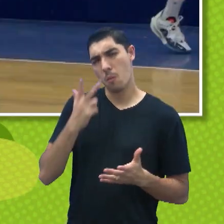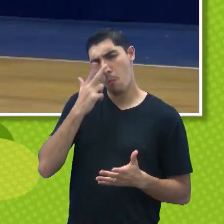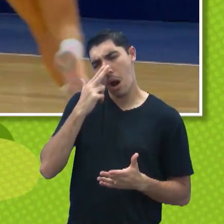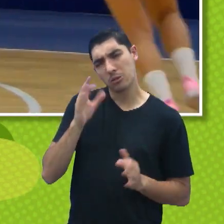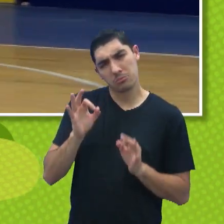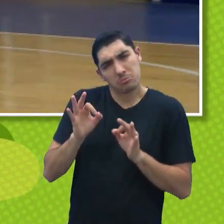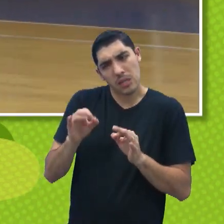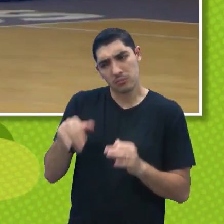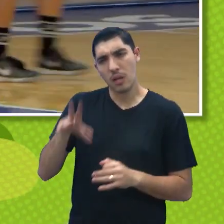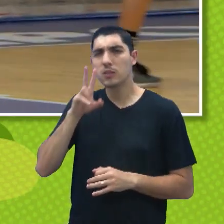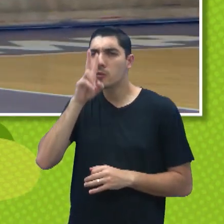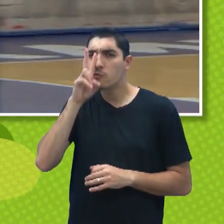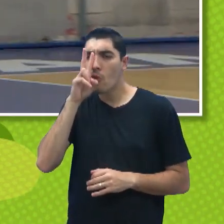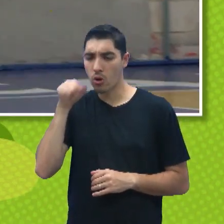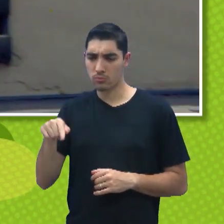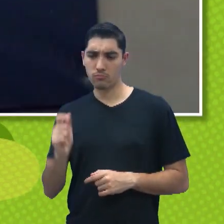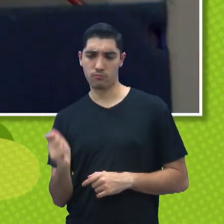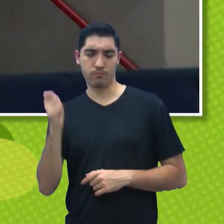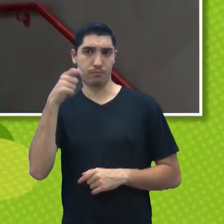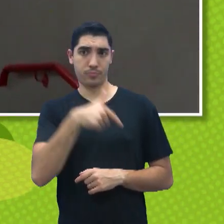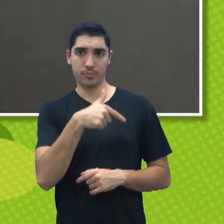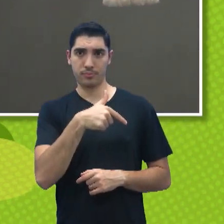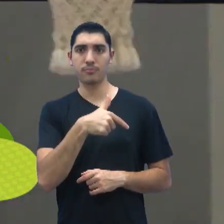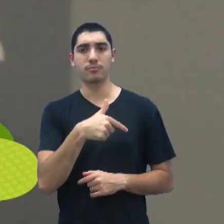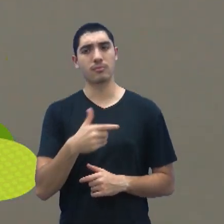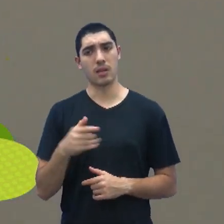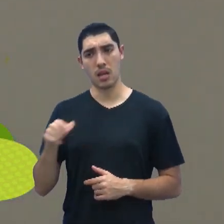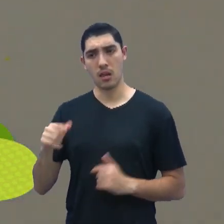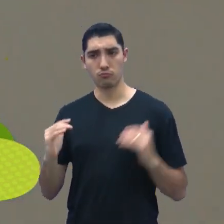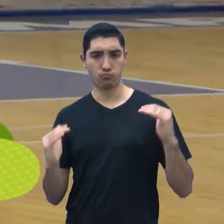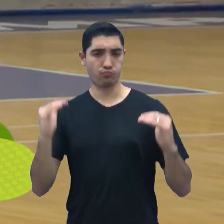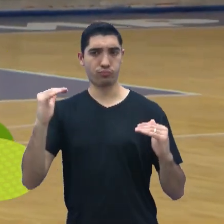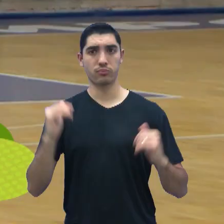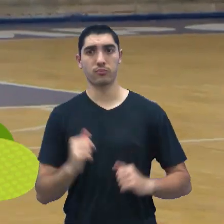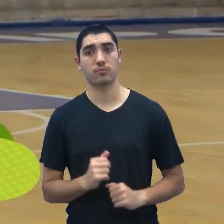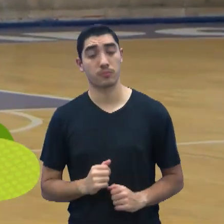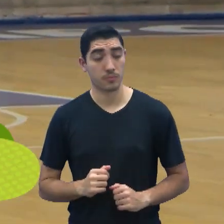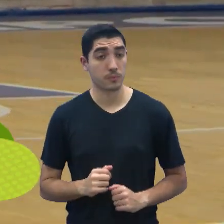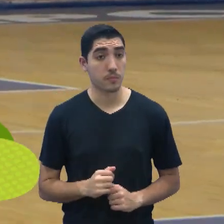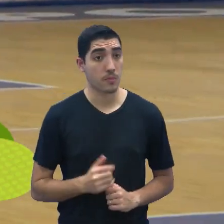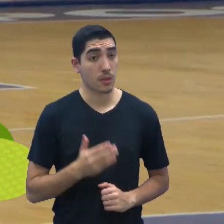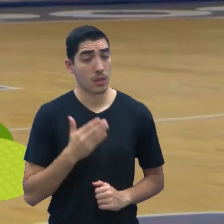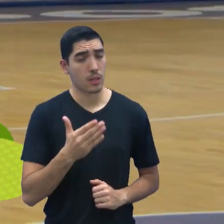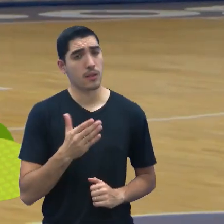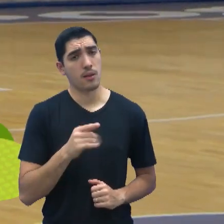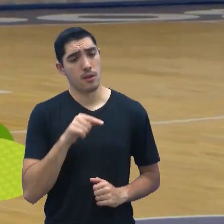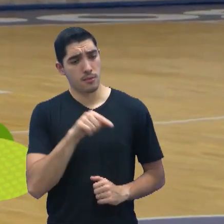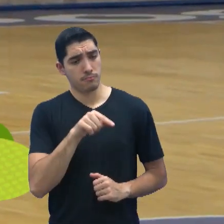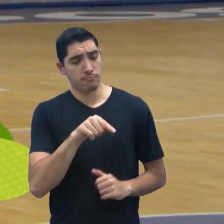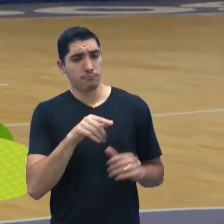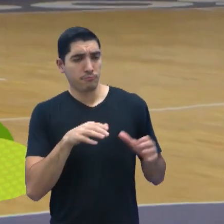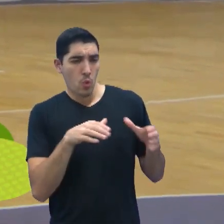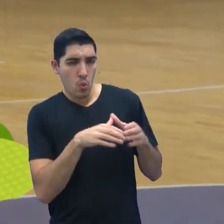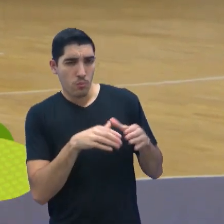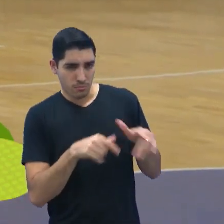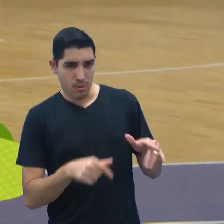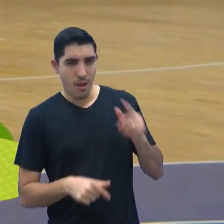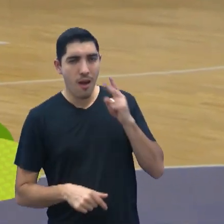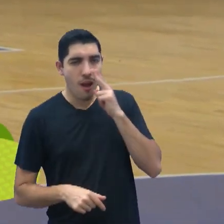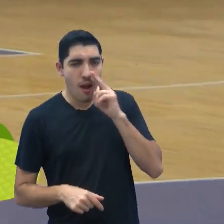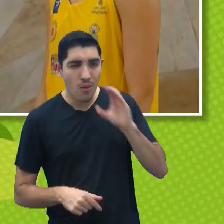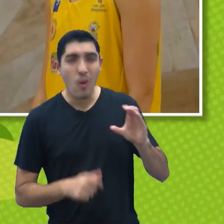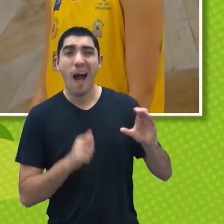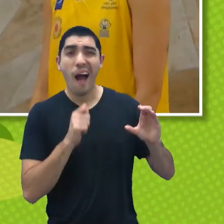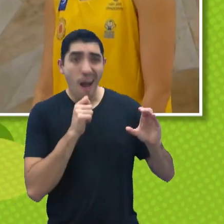sendo o favorito mediante as campanhas que fazem as duas equipes. Vieira, quando você pega uma equipe como Catanduva, que ainda não venceu dentro